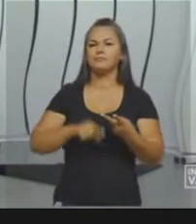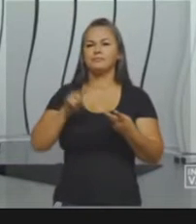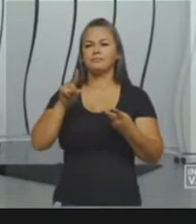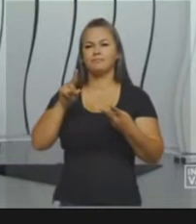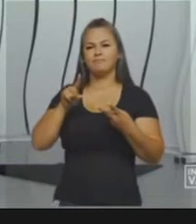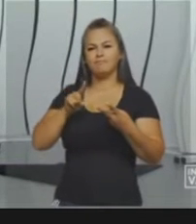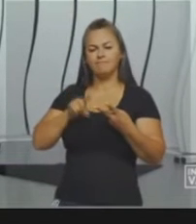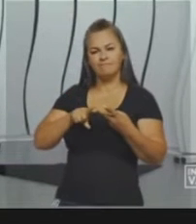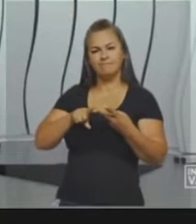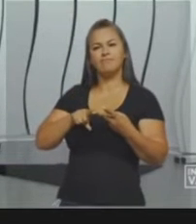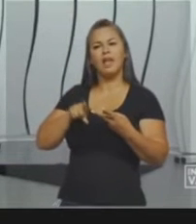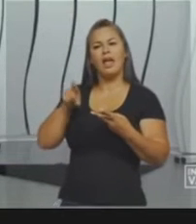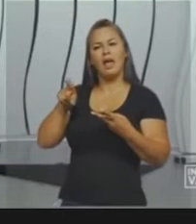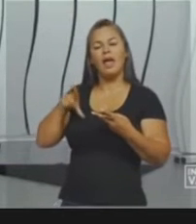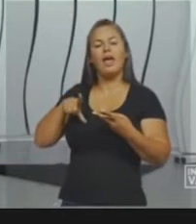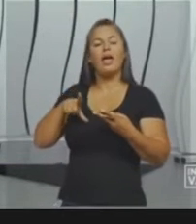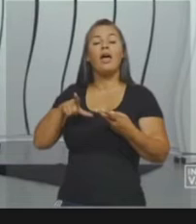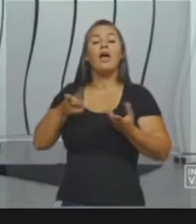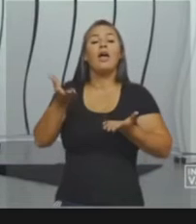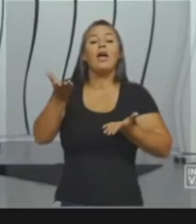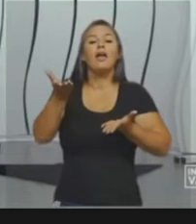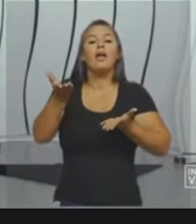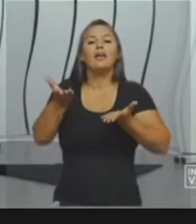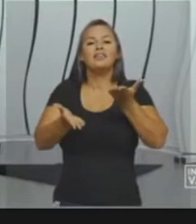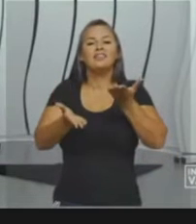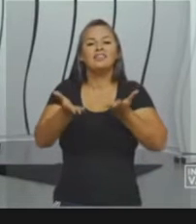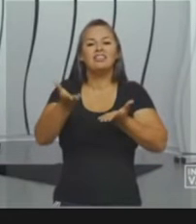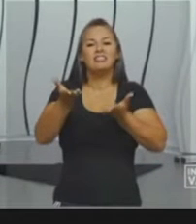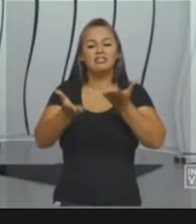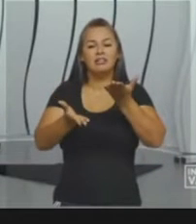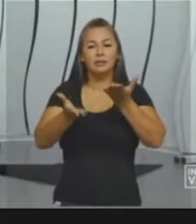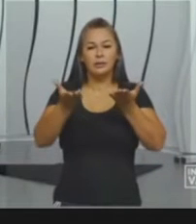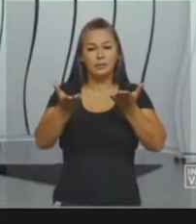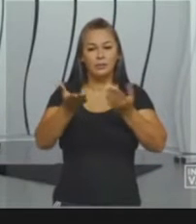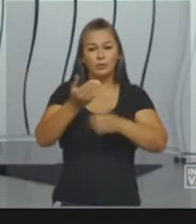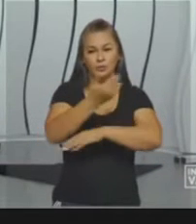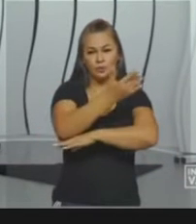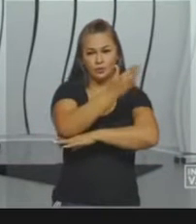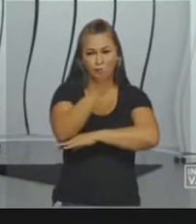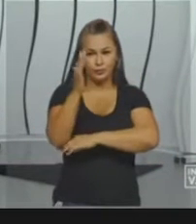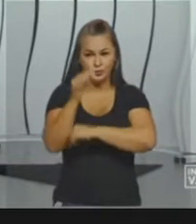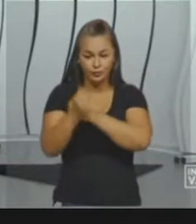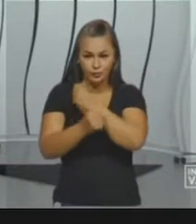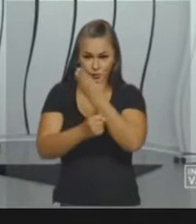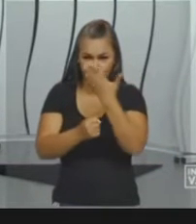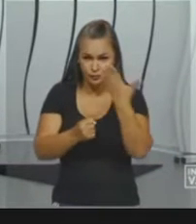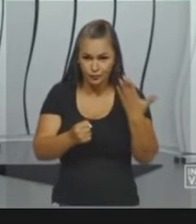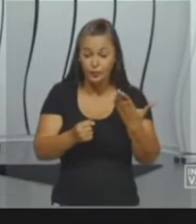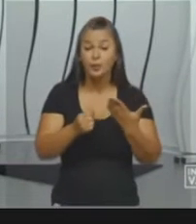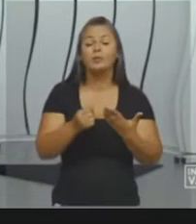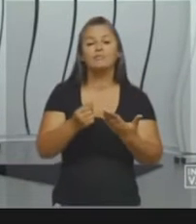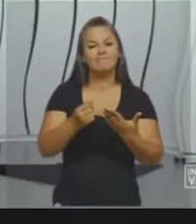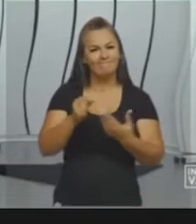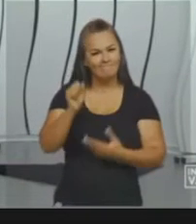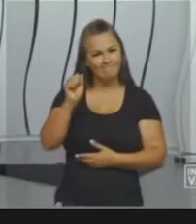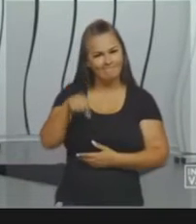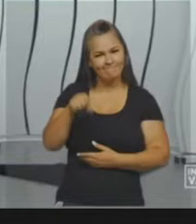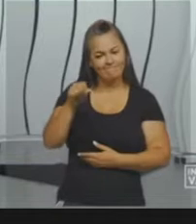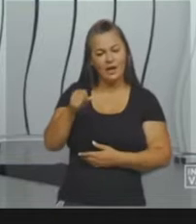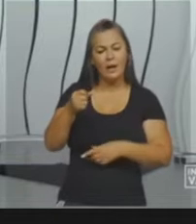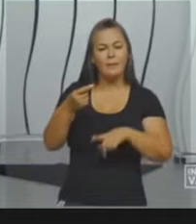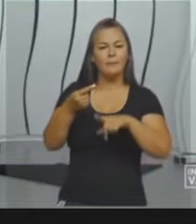ambiente. Bom, isso é uma coisa muito interessante, porque às vezes nós, seres humanos, temos o costume de sermos